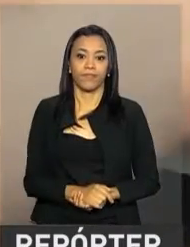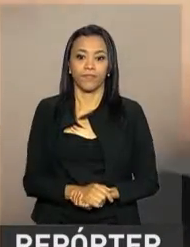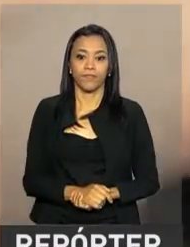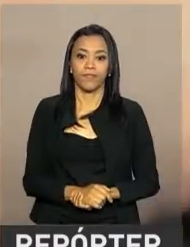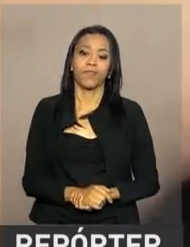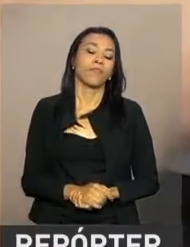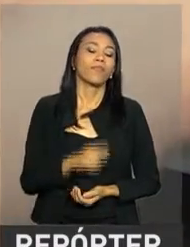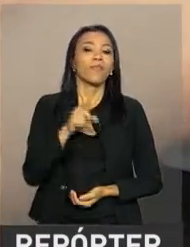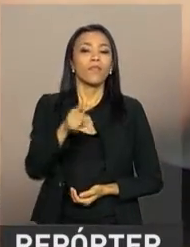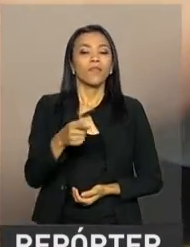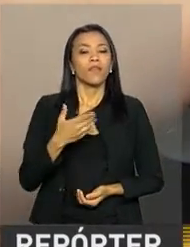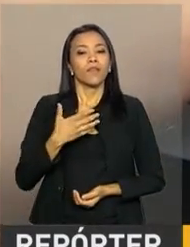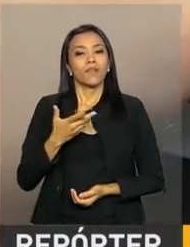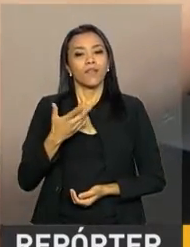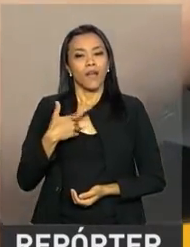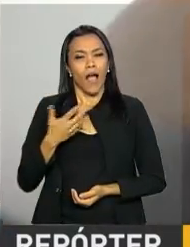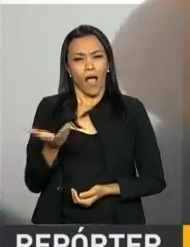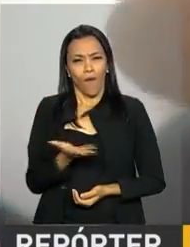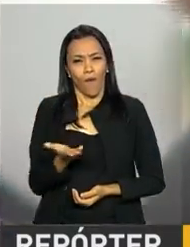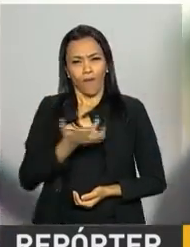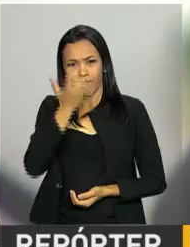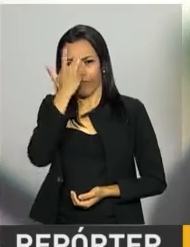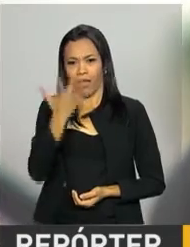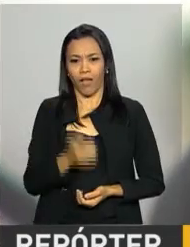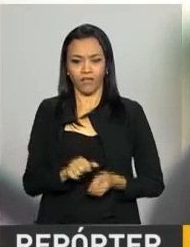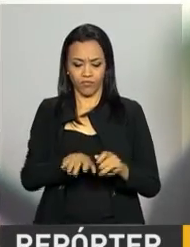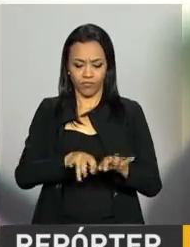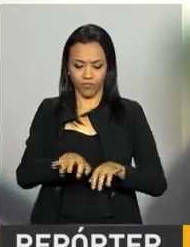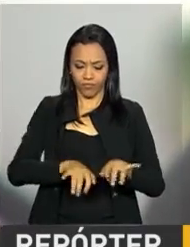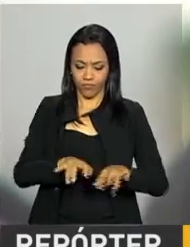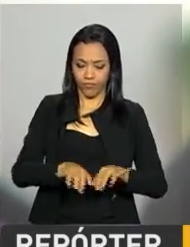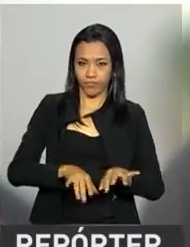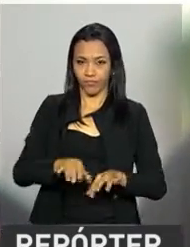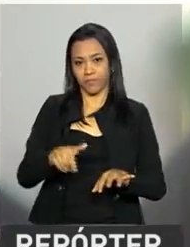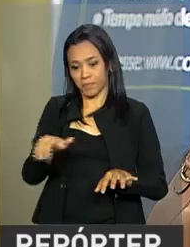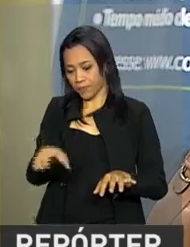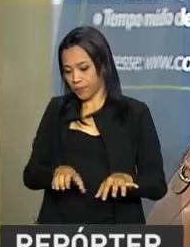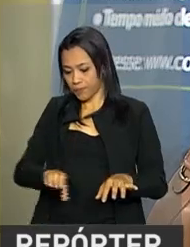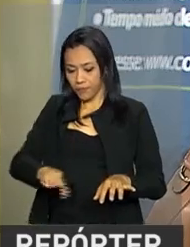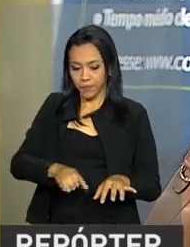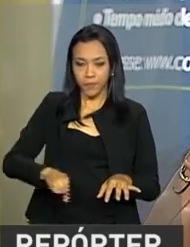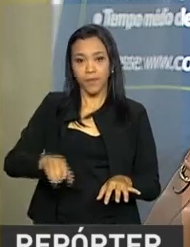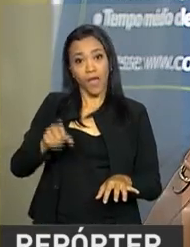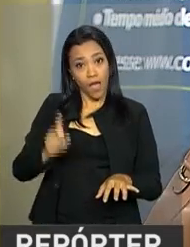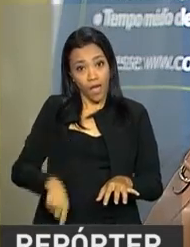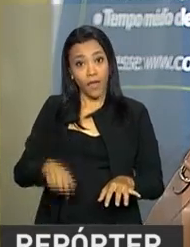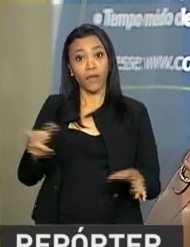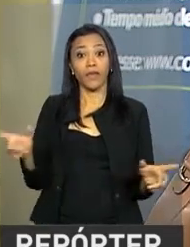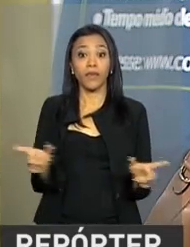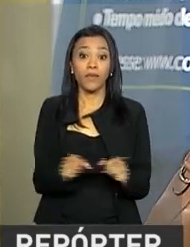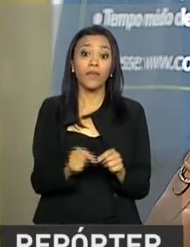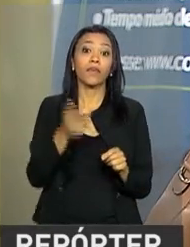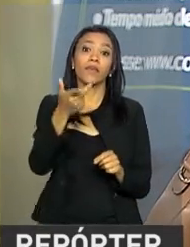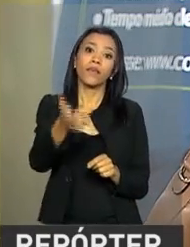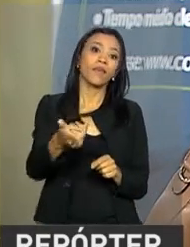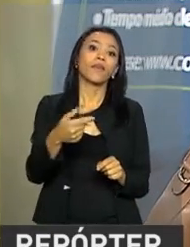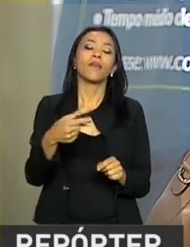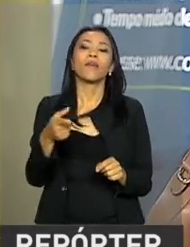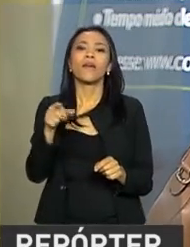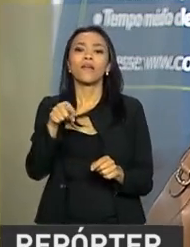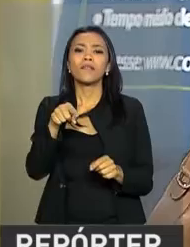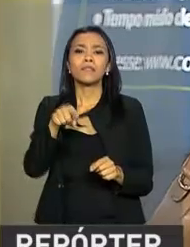A comodidade mais próxima da mão, no caso do toque no mouse do computador, é que a Agência Nacional de Saúde